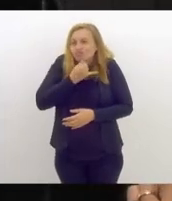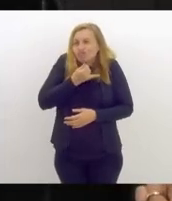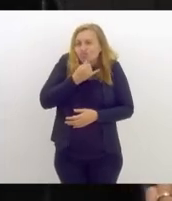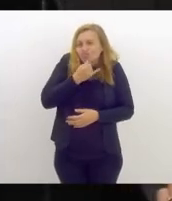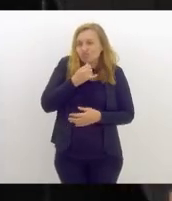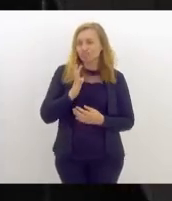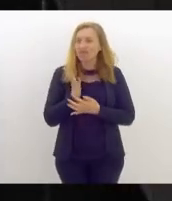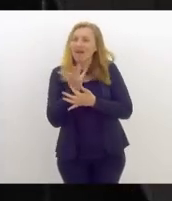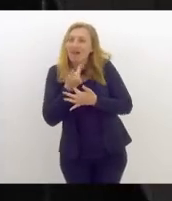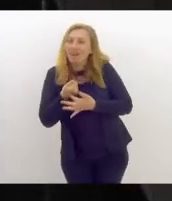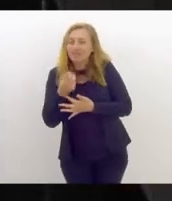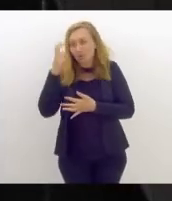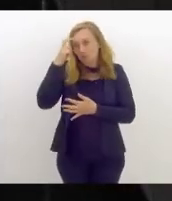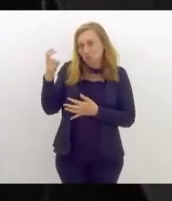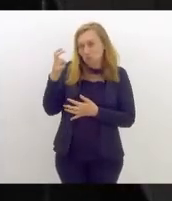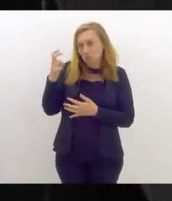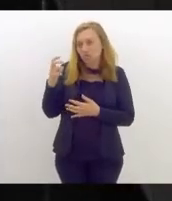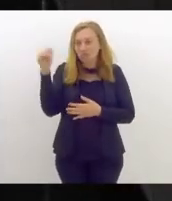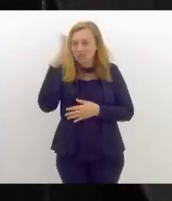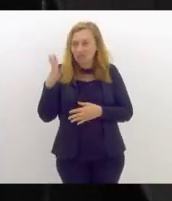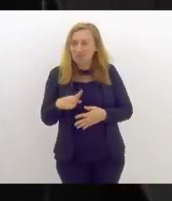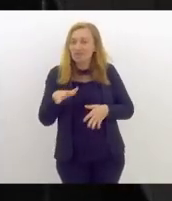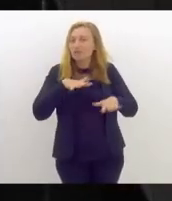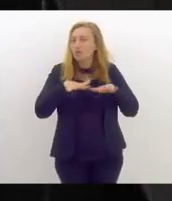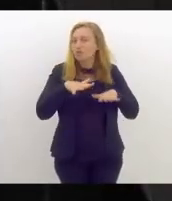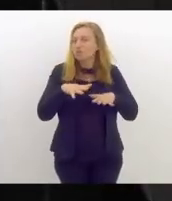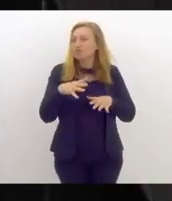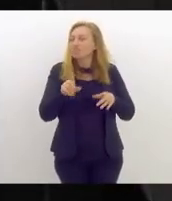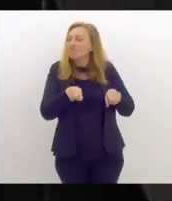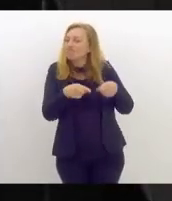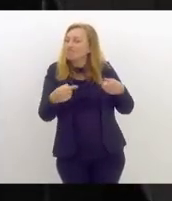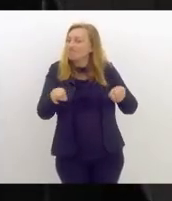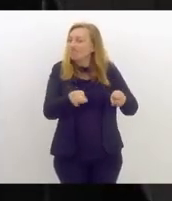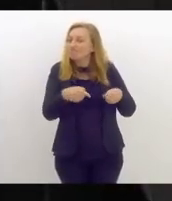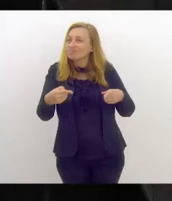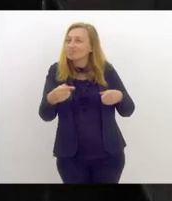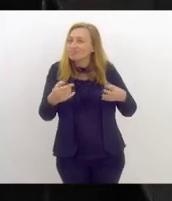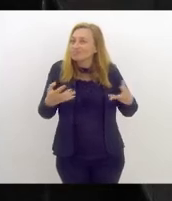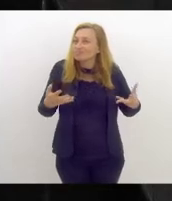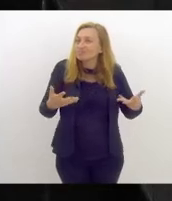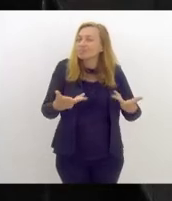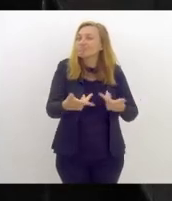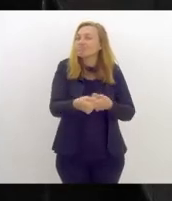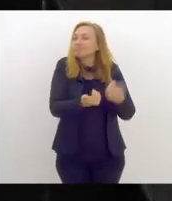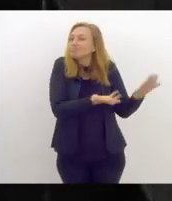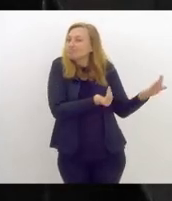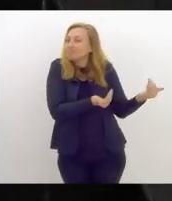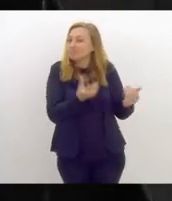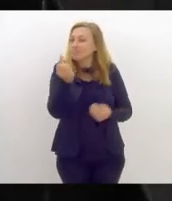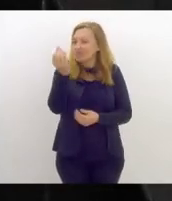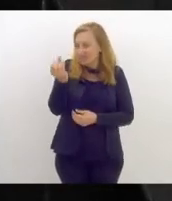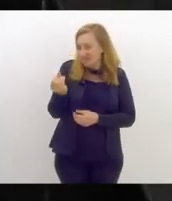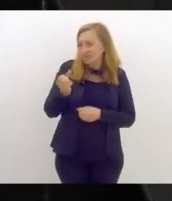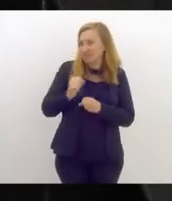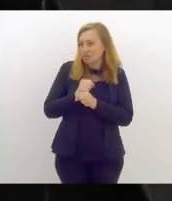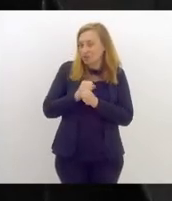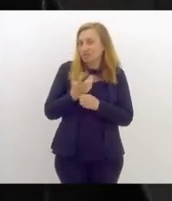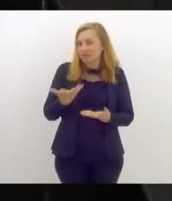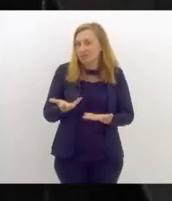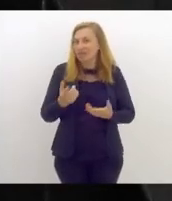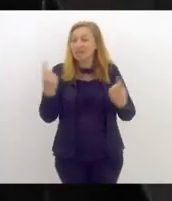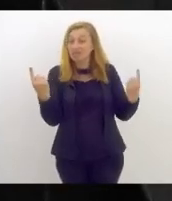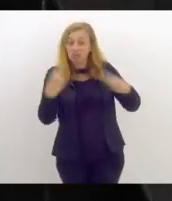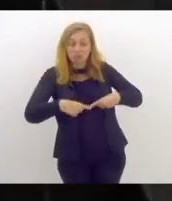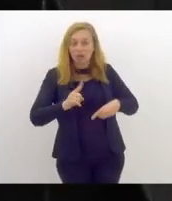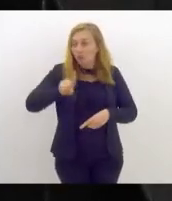cultura brasileira e para esse para esse movimento musical tão emblemático da Juventude dos anos 60 aliás que disputava